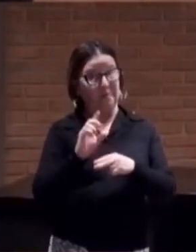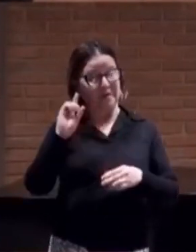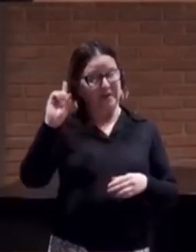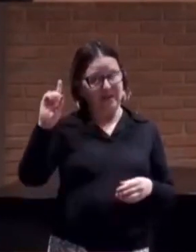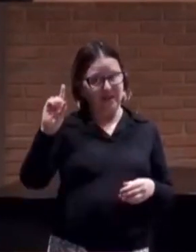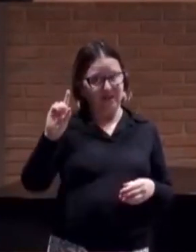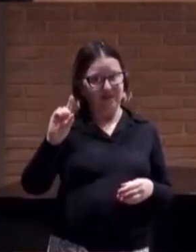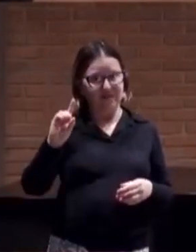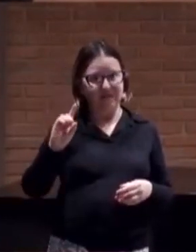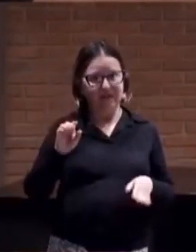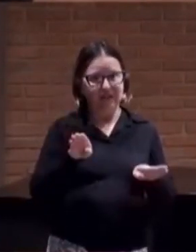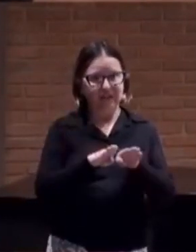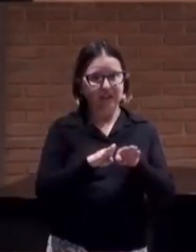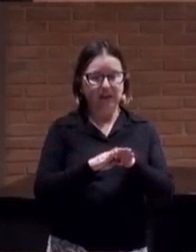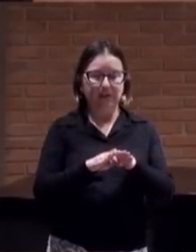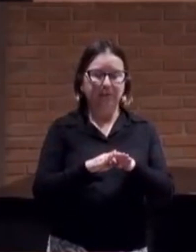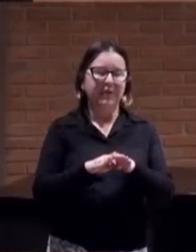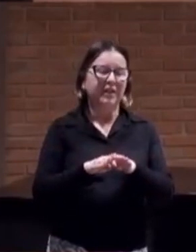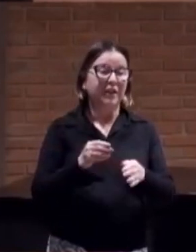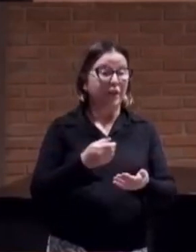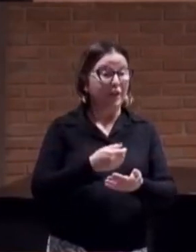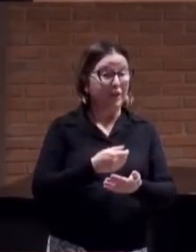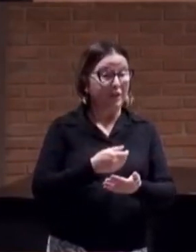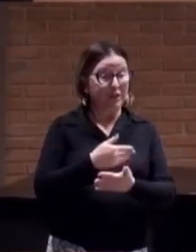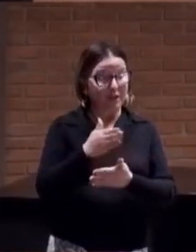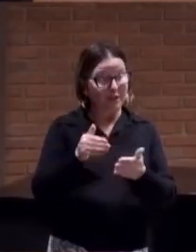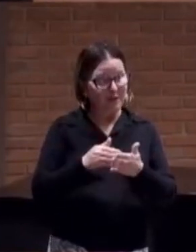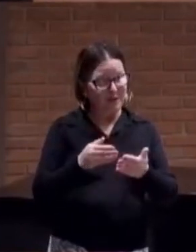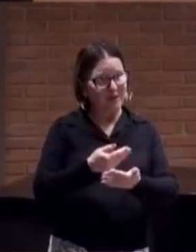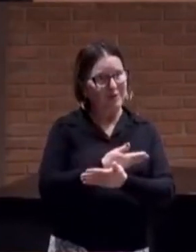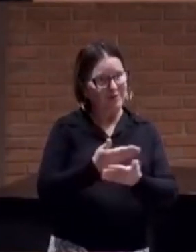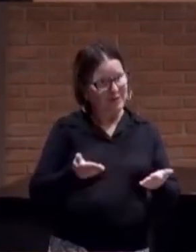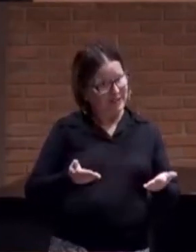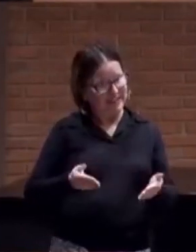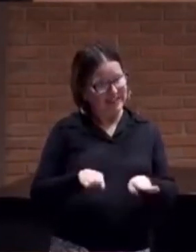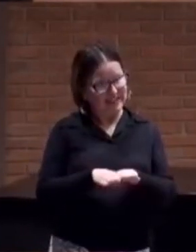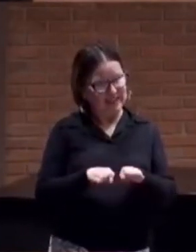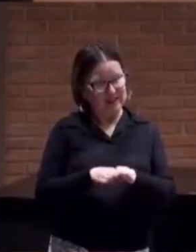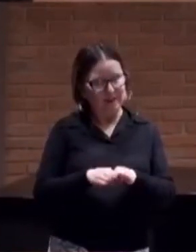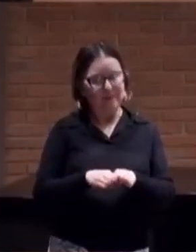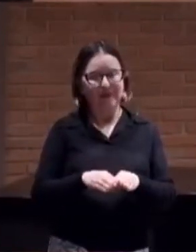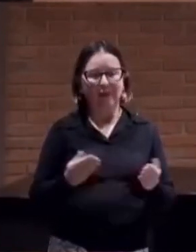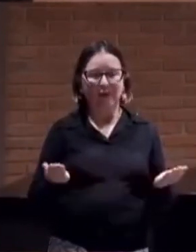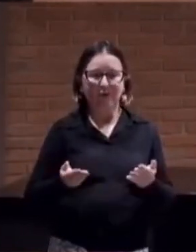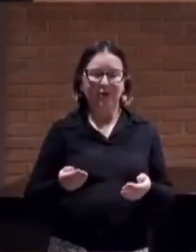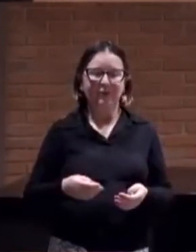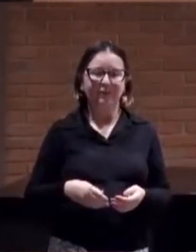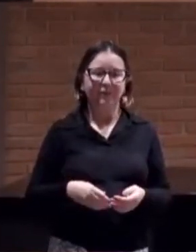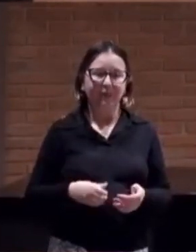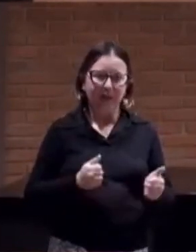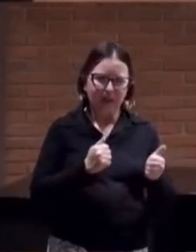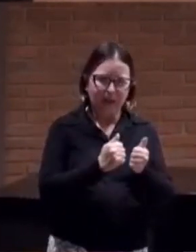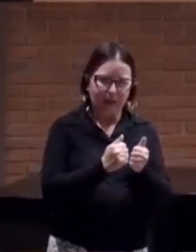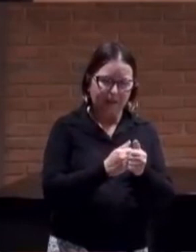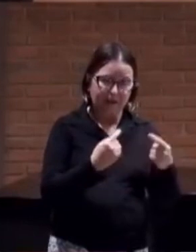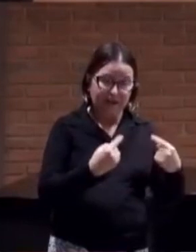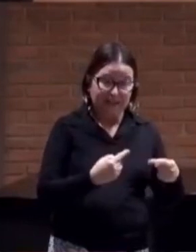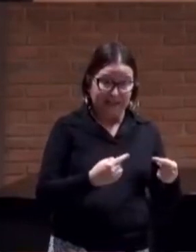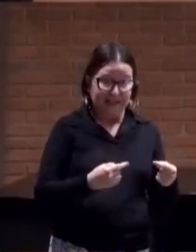como todos vós o sois no dia de hoje. Persegui este caminho até a